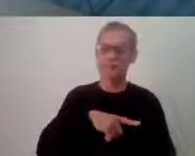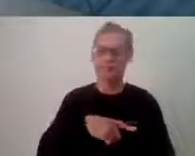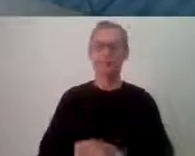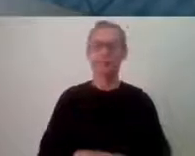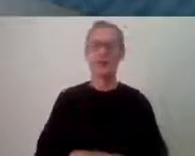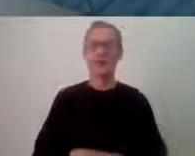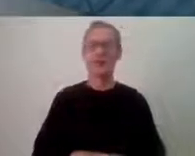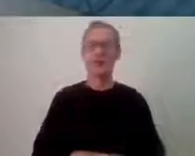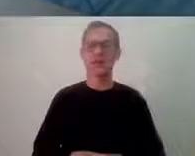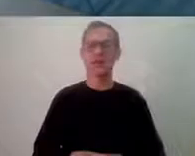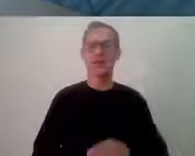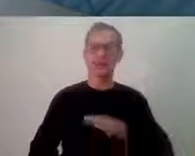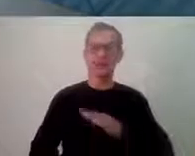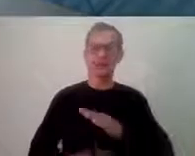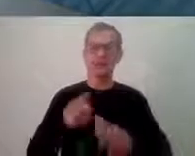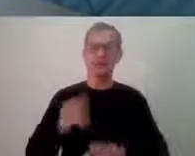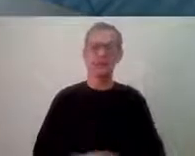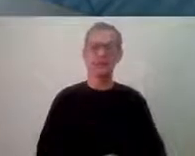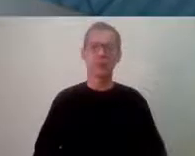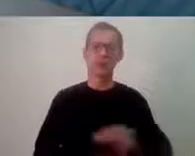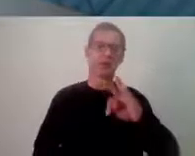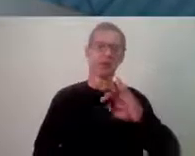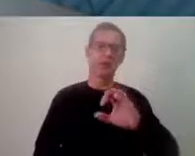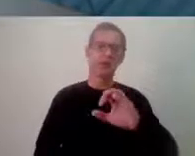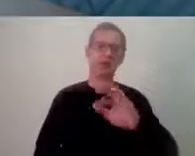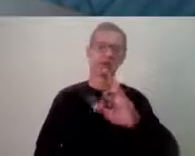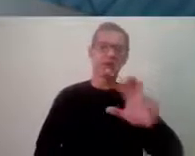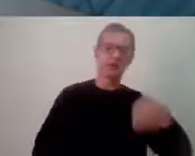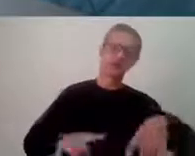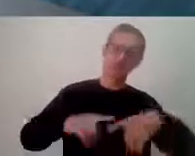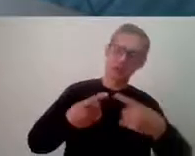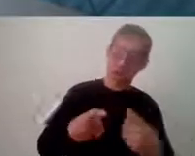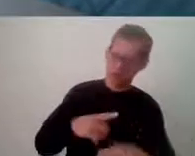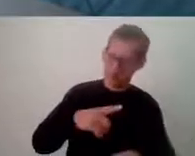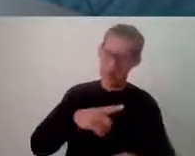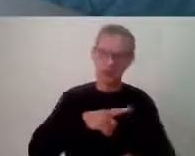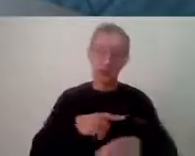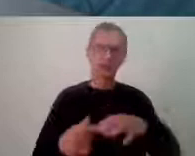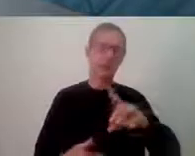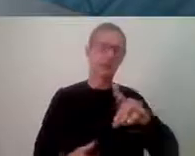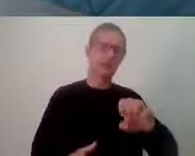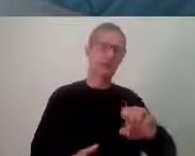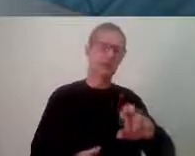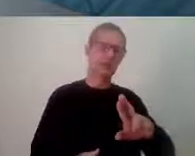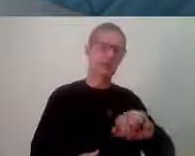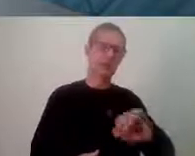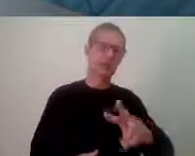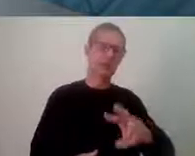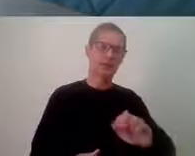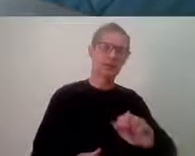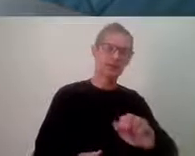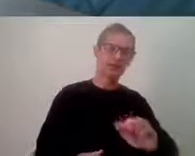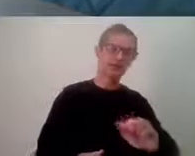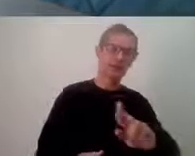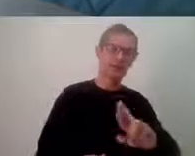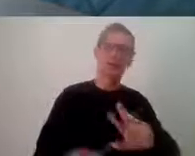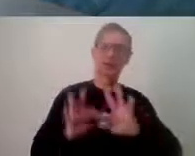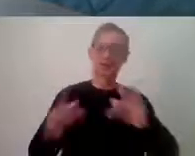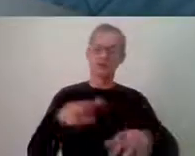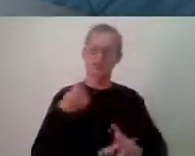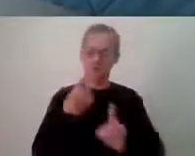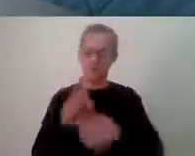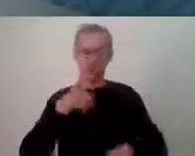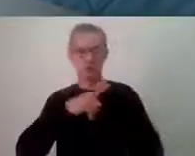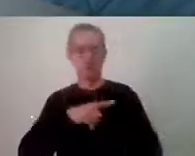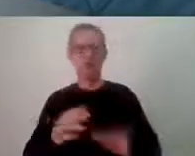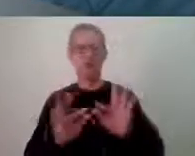condição satisfeita da primeira parte do teorema fundamental do cálculo. Quando você deriva aquela função que você encontrou, você vai chegar na função que está dentro